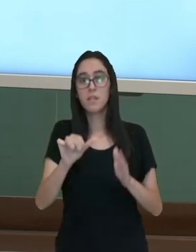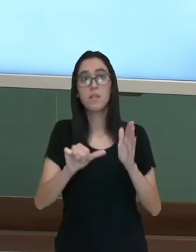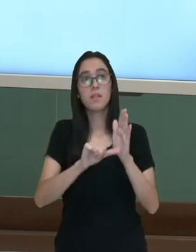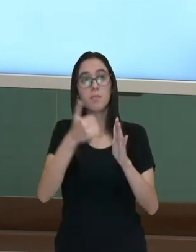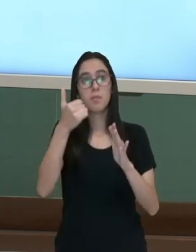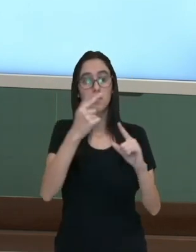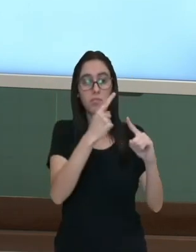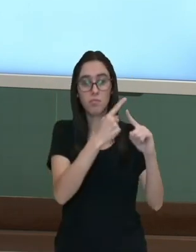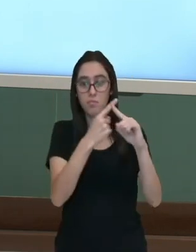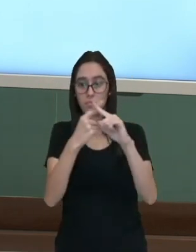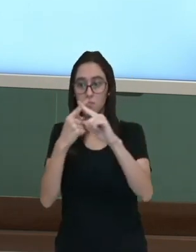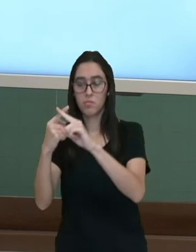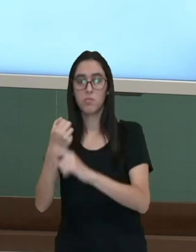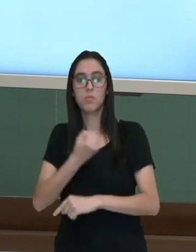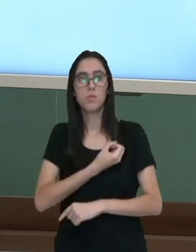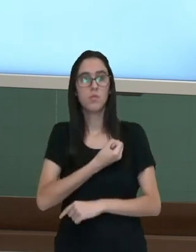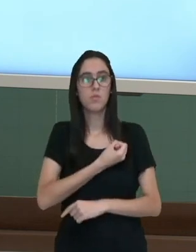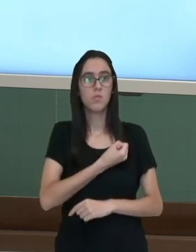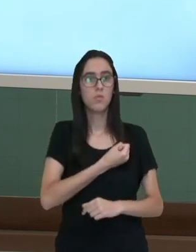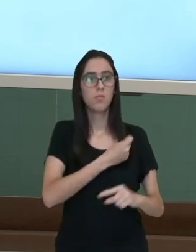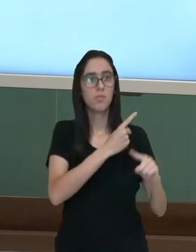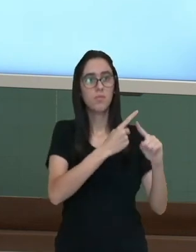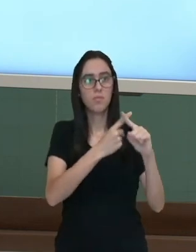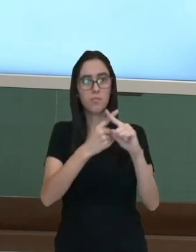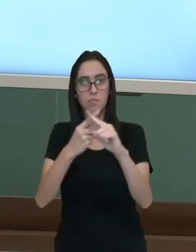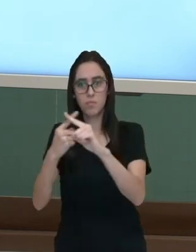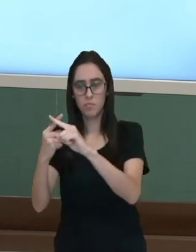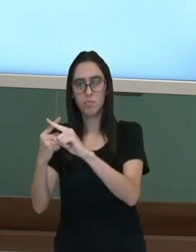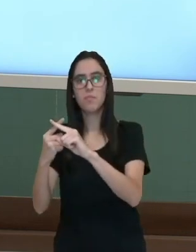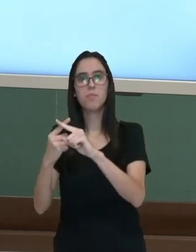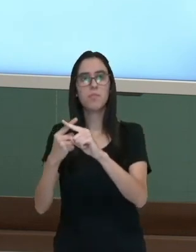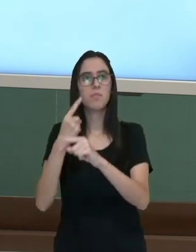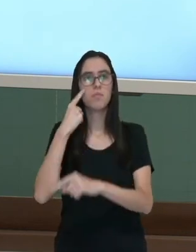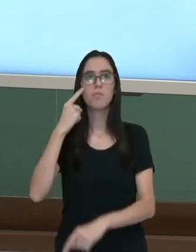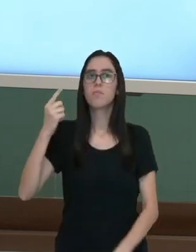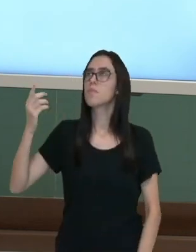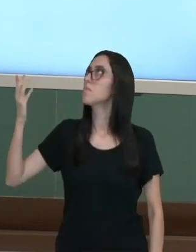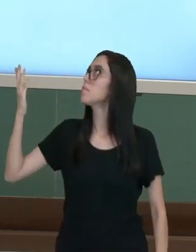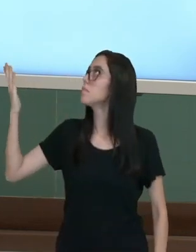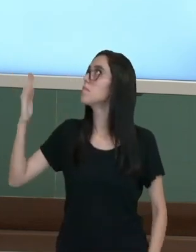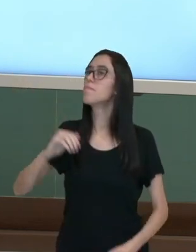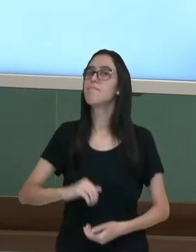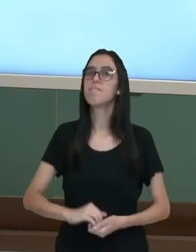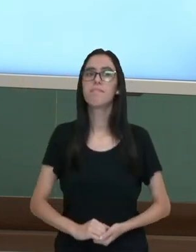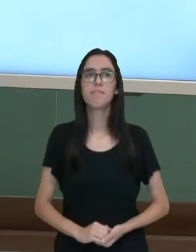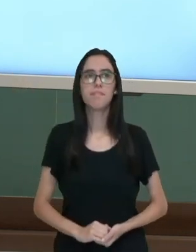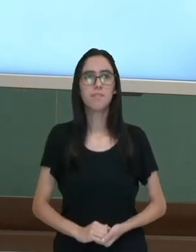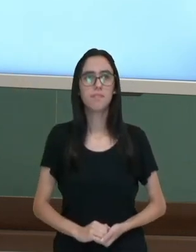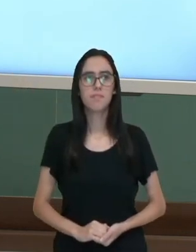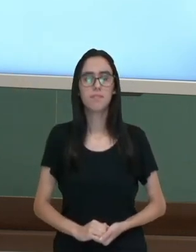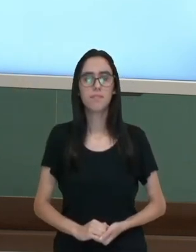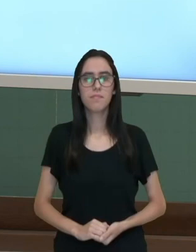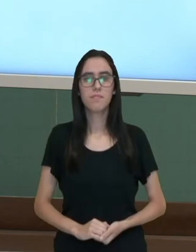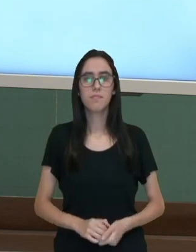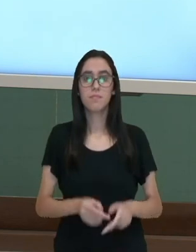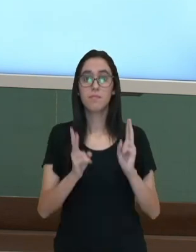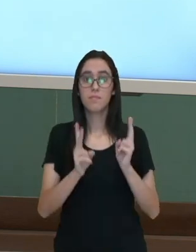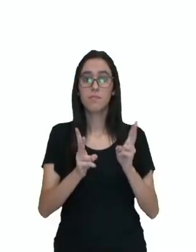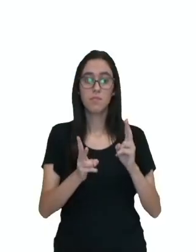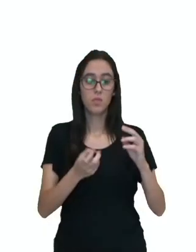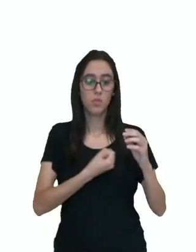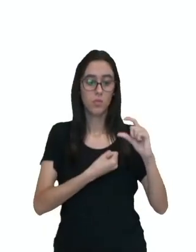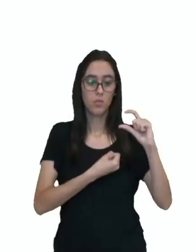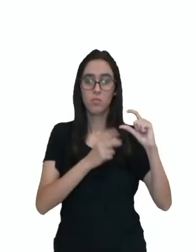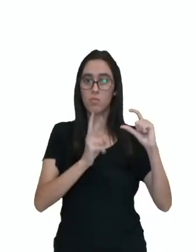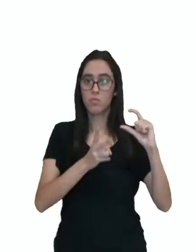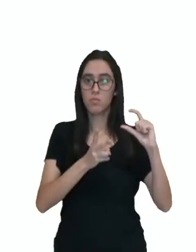os números, né? Multiplica o 2, 67 e o 6, deu 80,04, conserva a base e soma os expoentes.